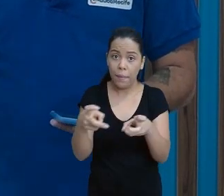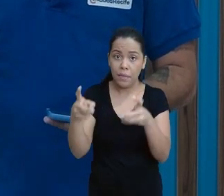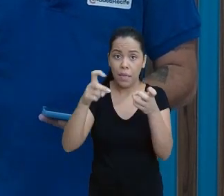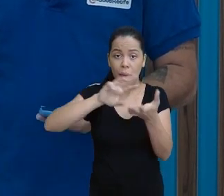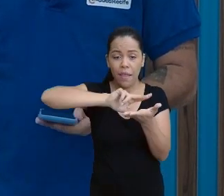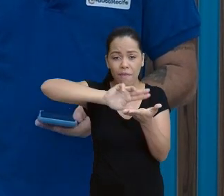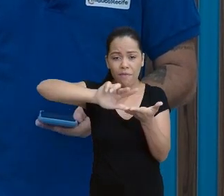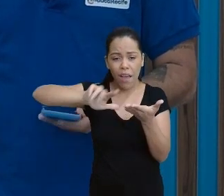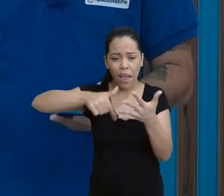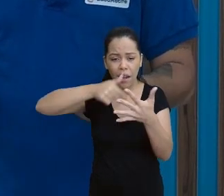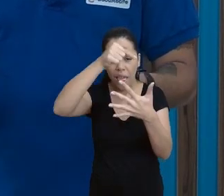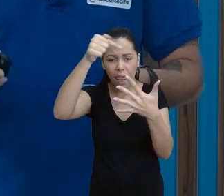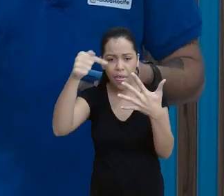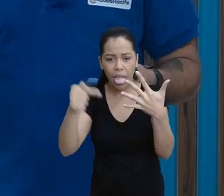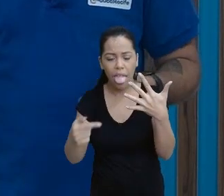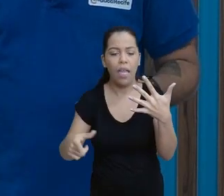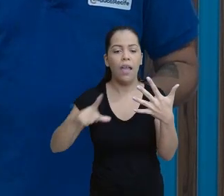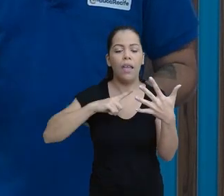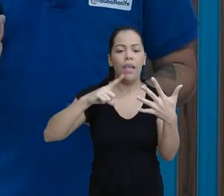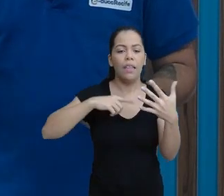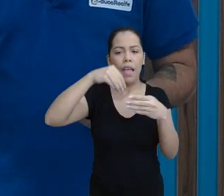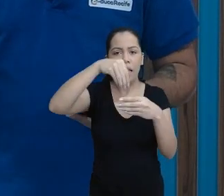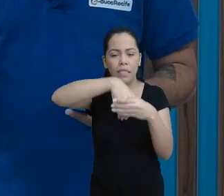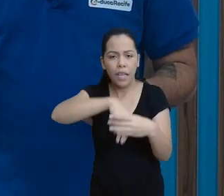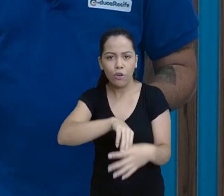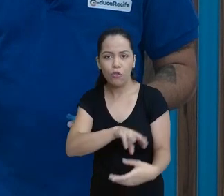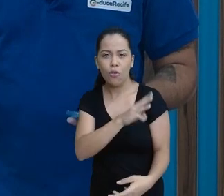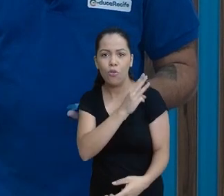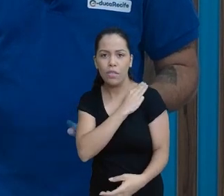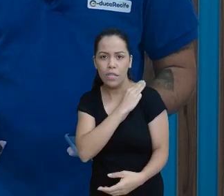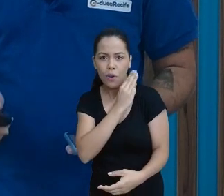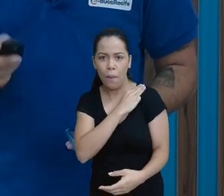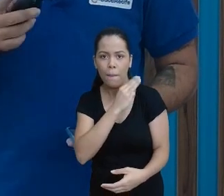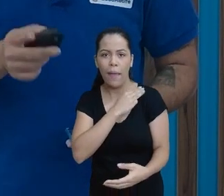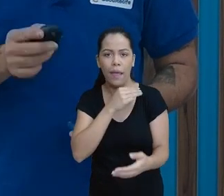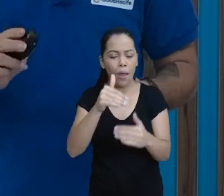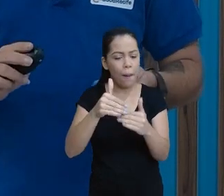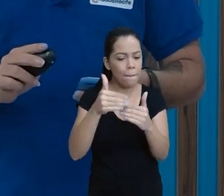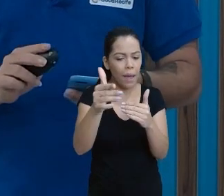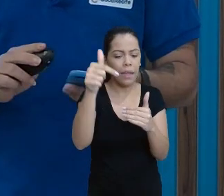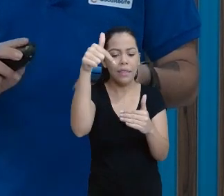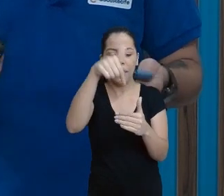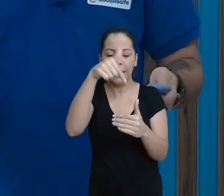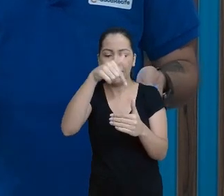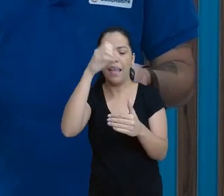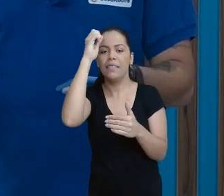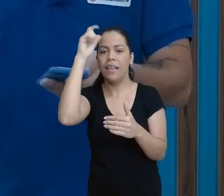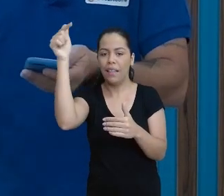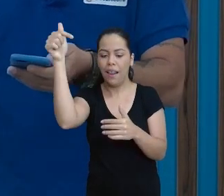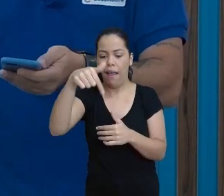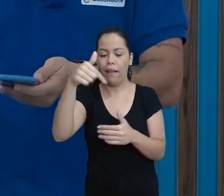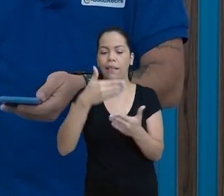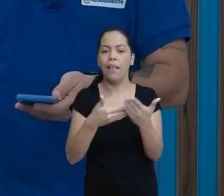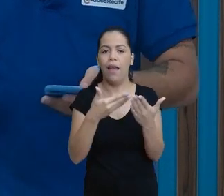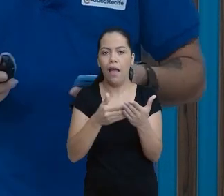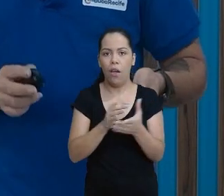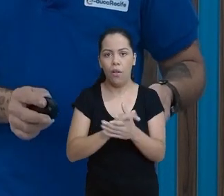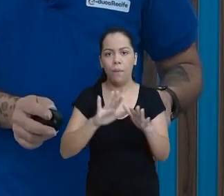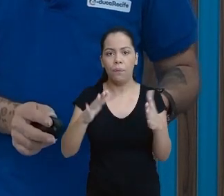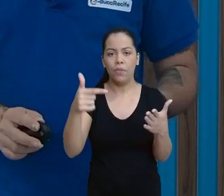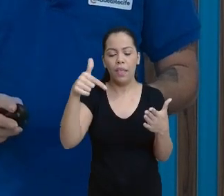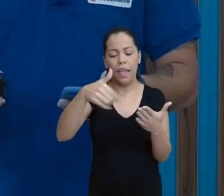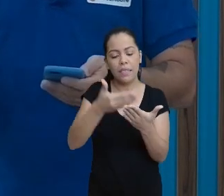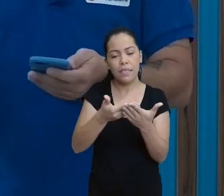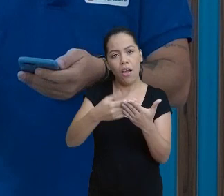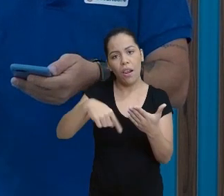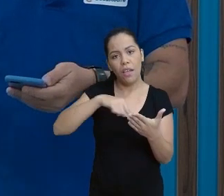estudados no ensino médio, eles partem dessa ideia aí, tá certo? Então, o tema da aula a gente chama de relações